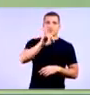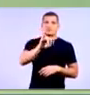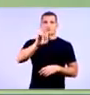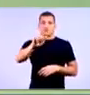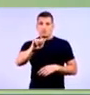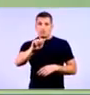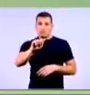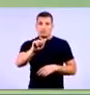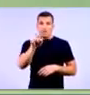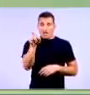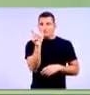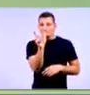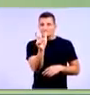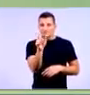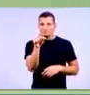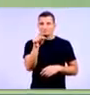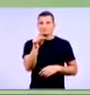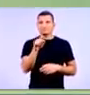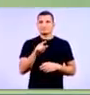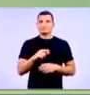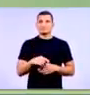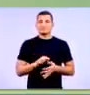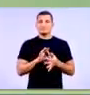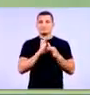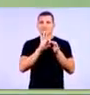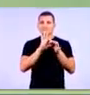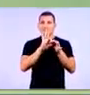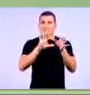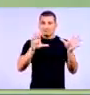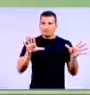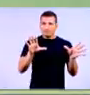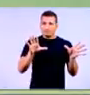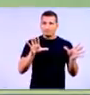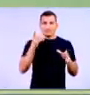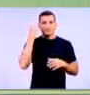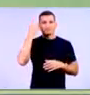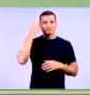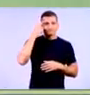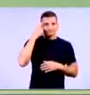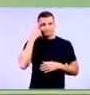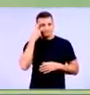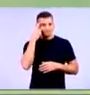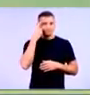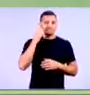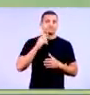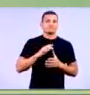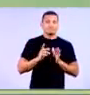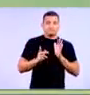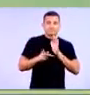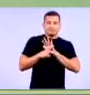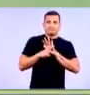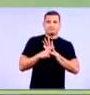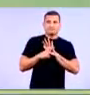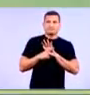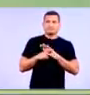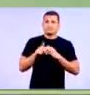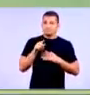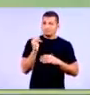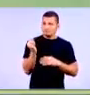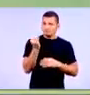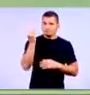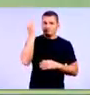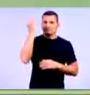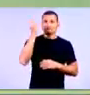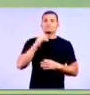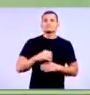Na autonomia, além da liberdade de pensar por si, isso é muito